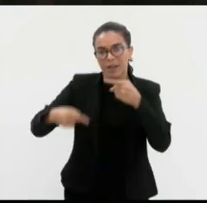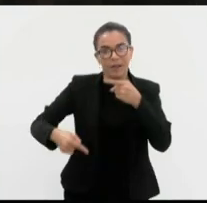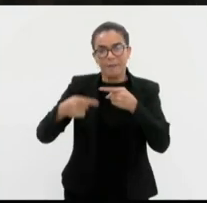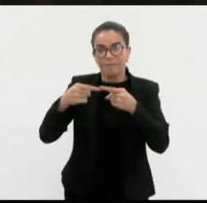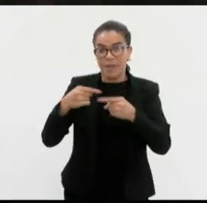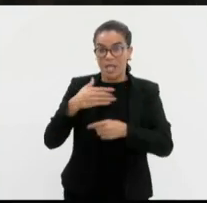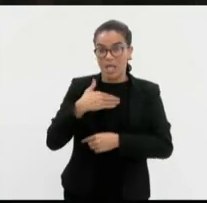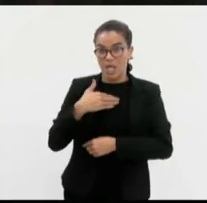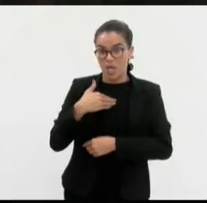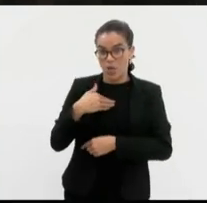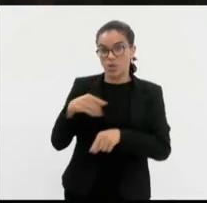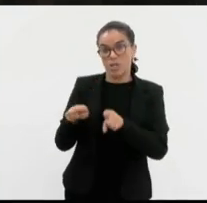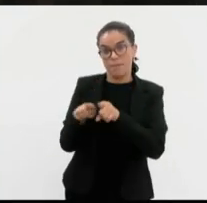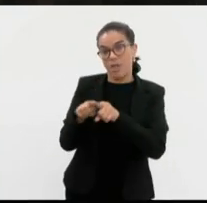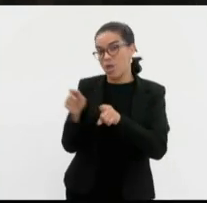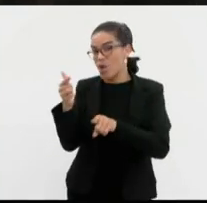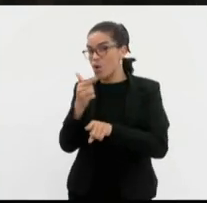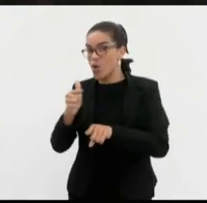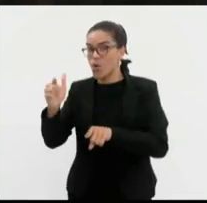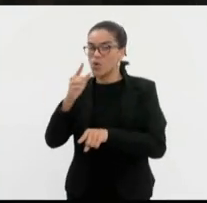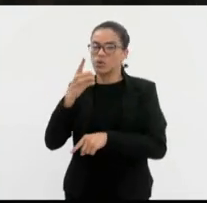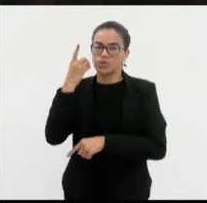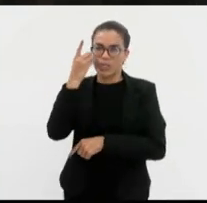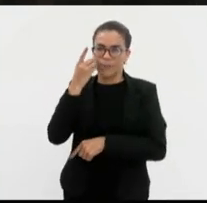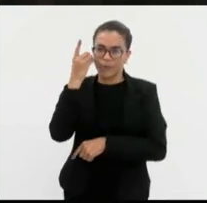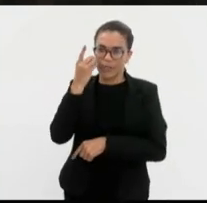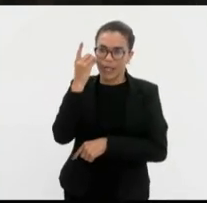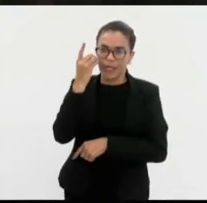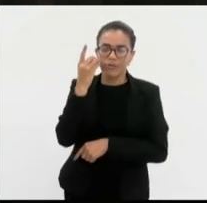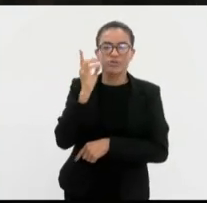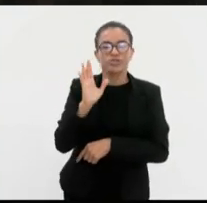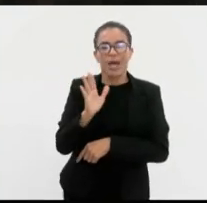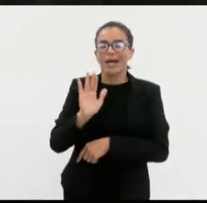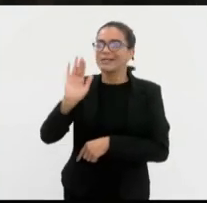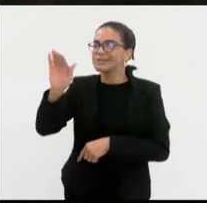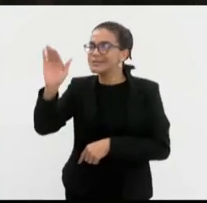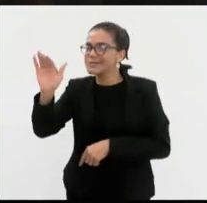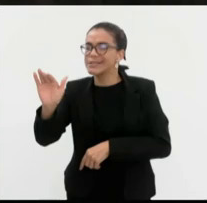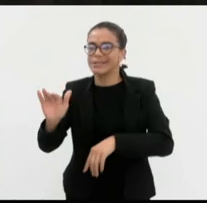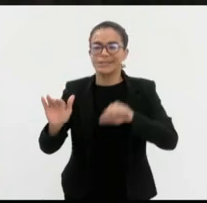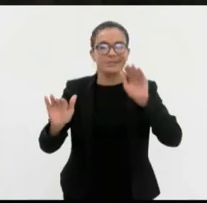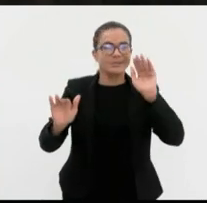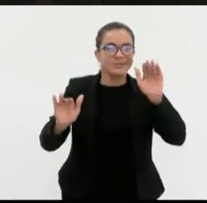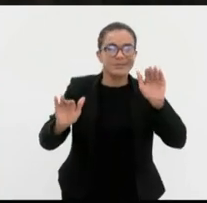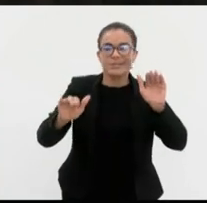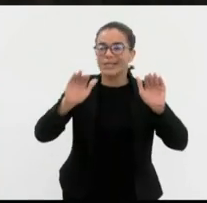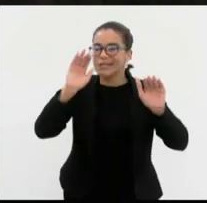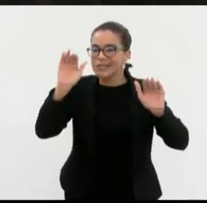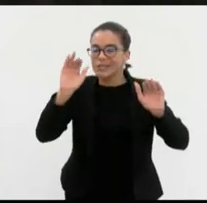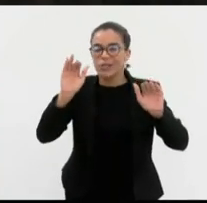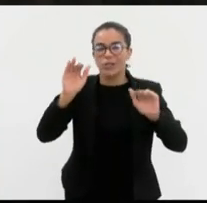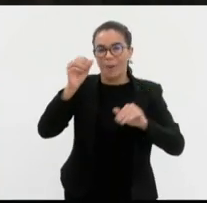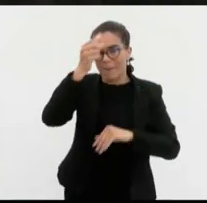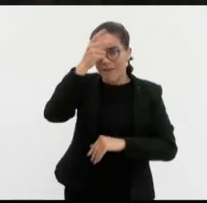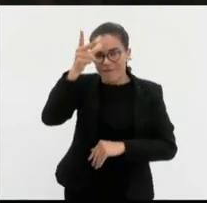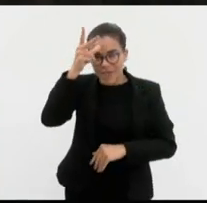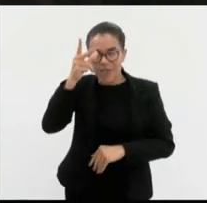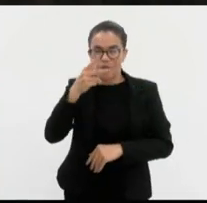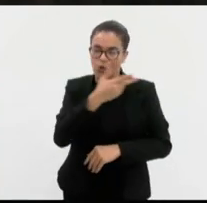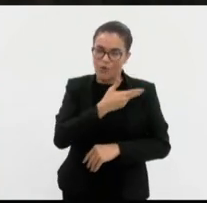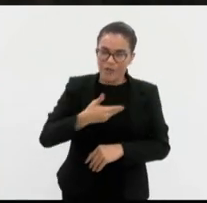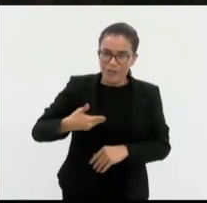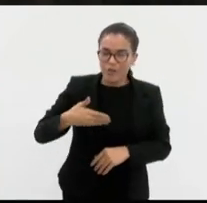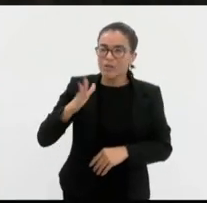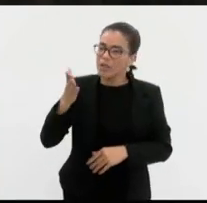tanto eu quanto outros parlamentares tem cobrado que o Executivo pague